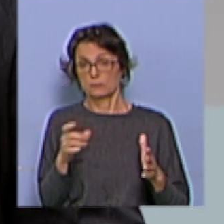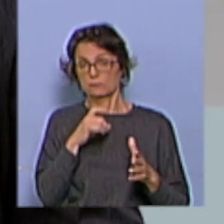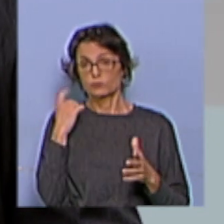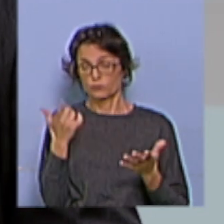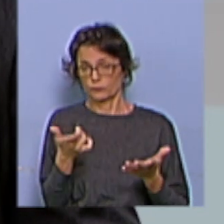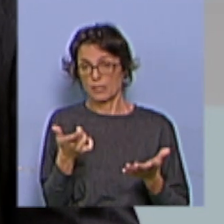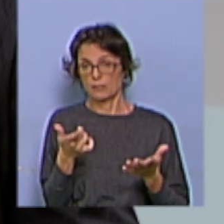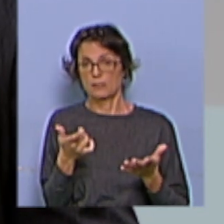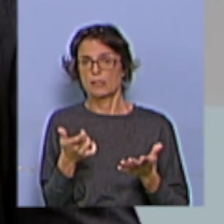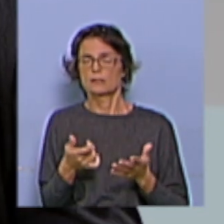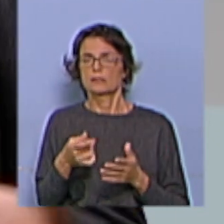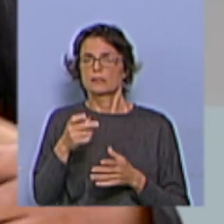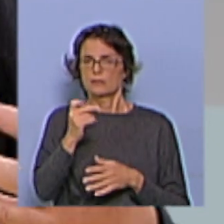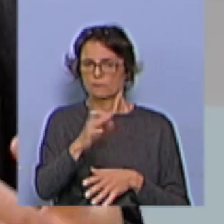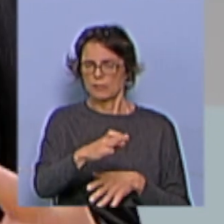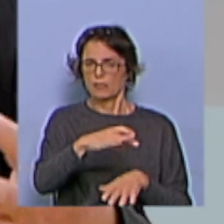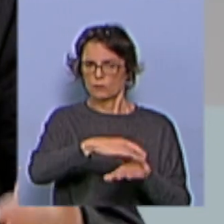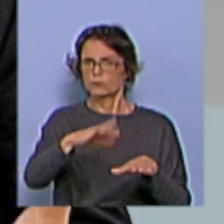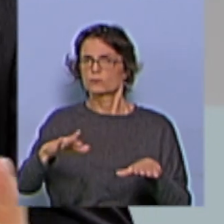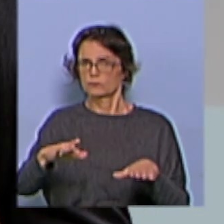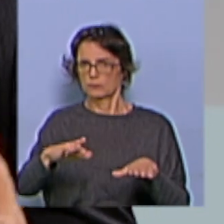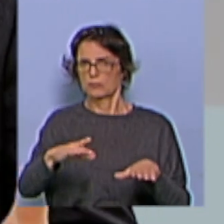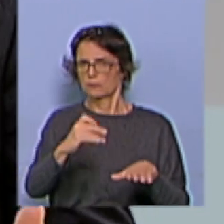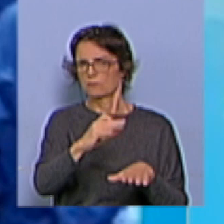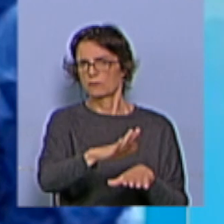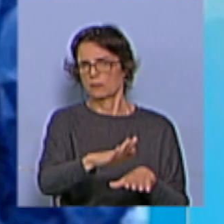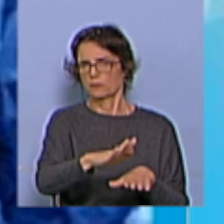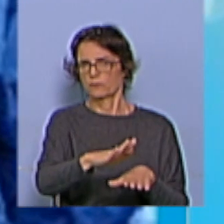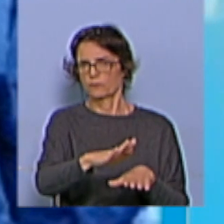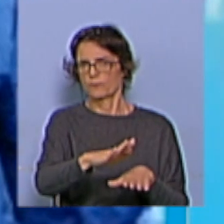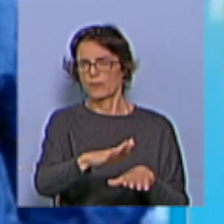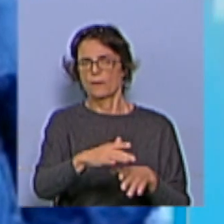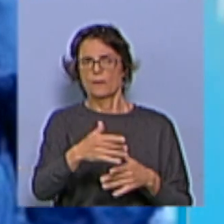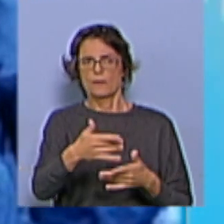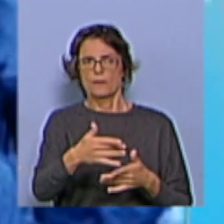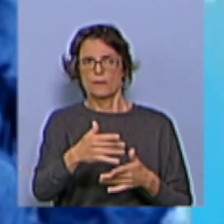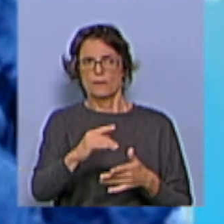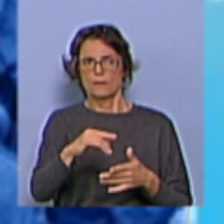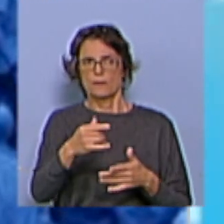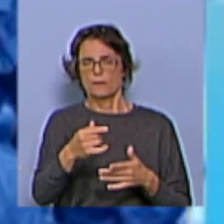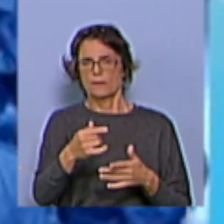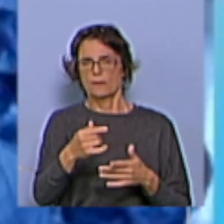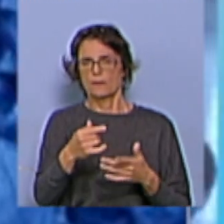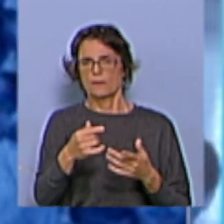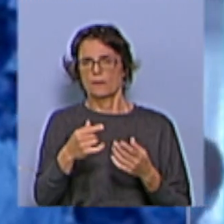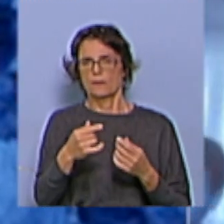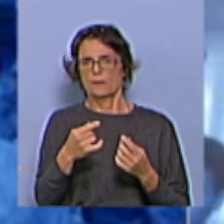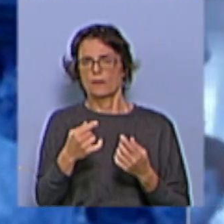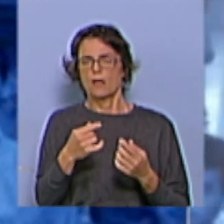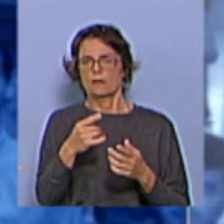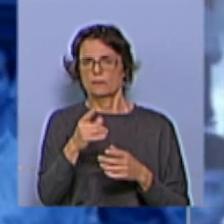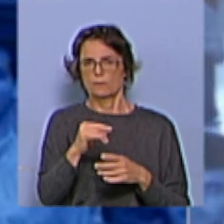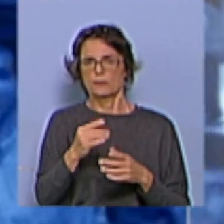nos hospitais, muitas vezes de chamada, no início e depois fazendo visitas aos doentes sem